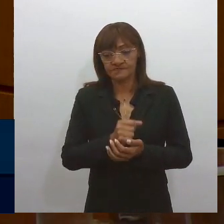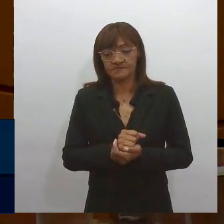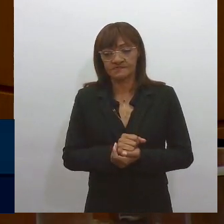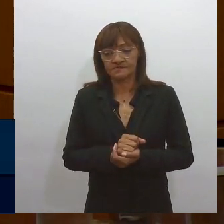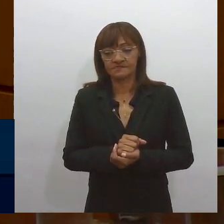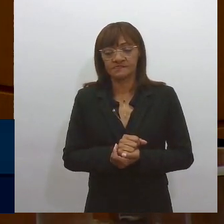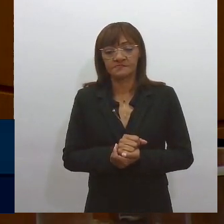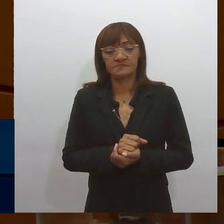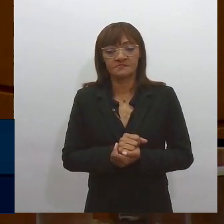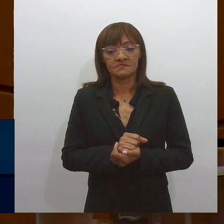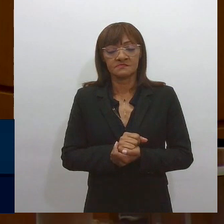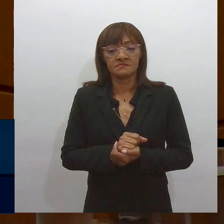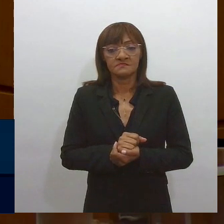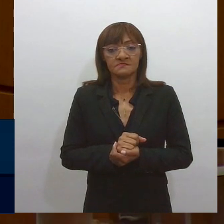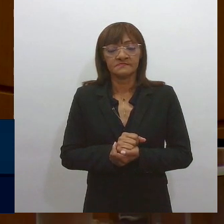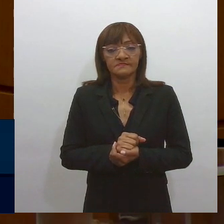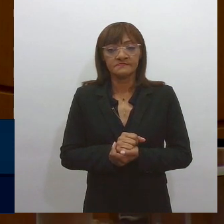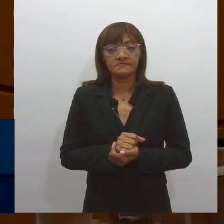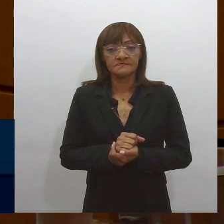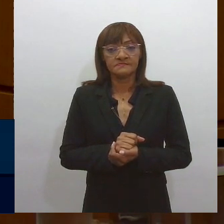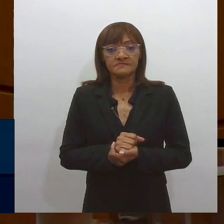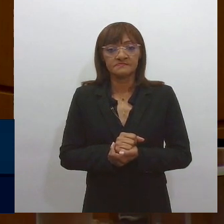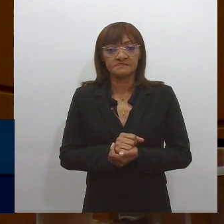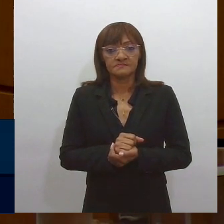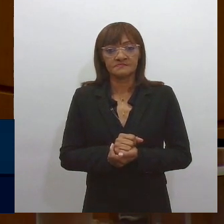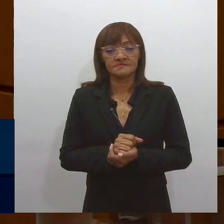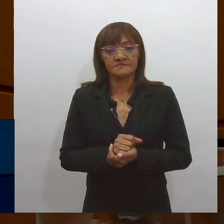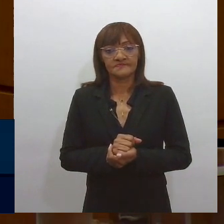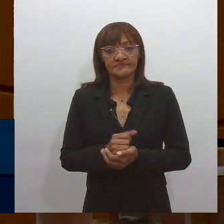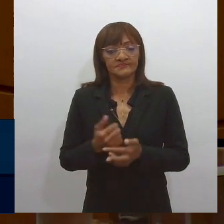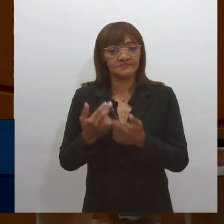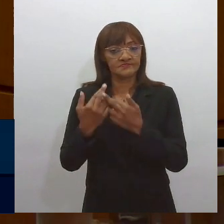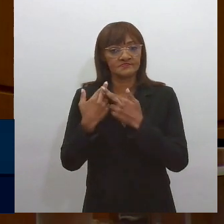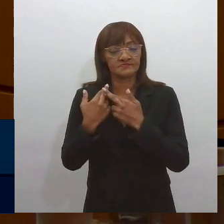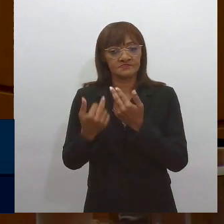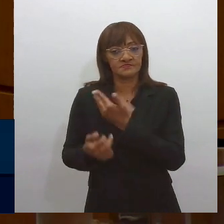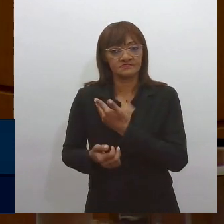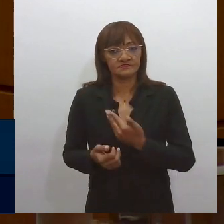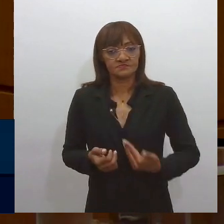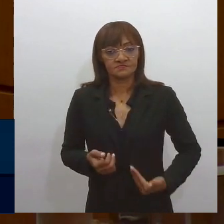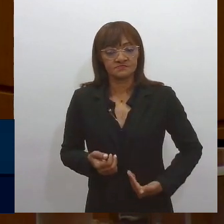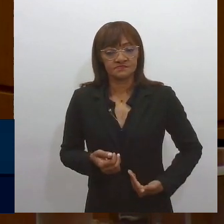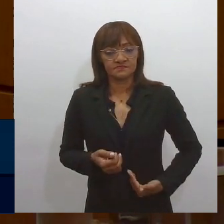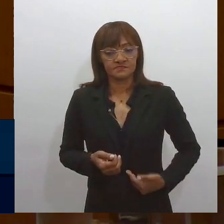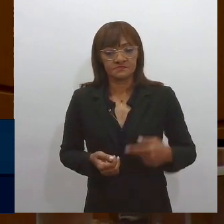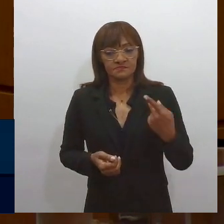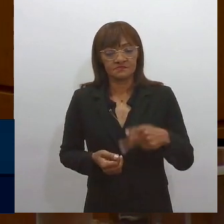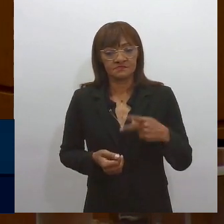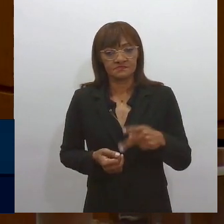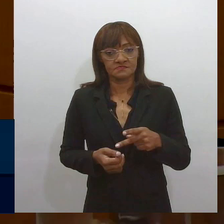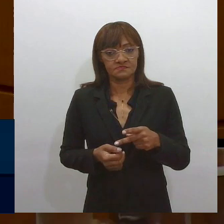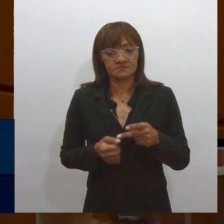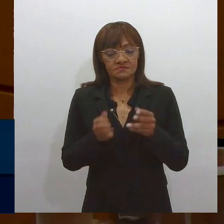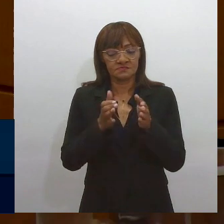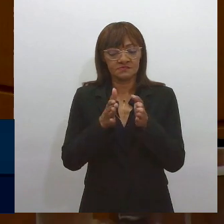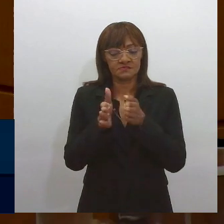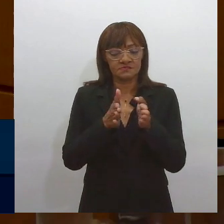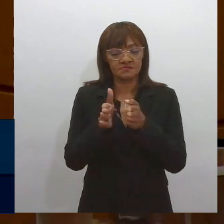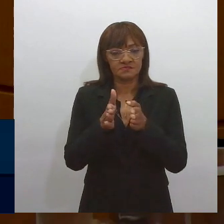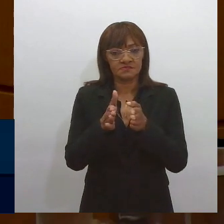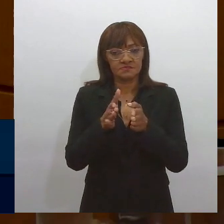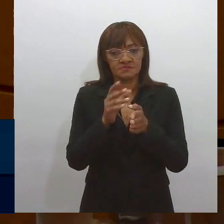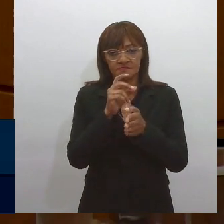comando do Governo do Estado nesse curto período deu continuidade